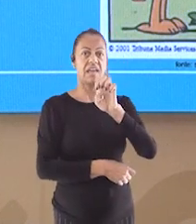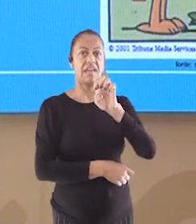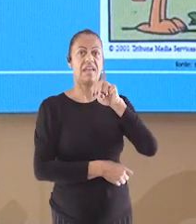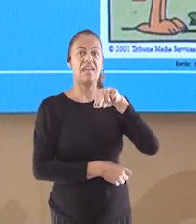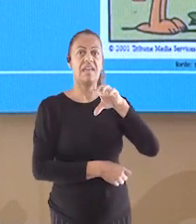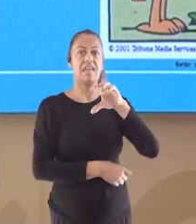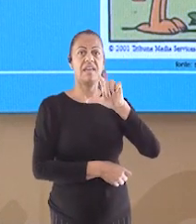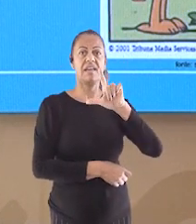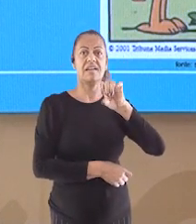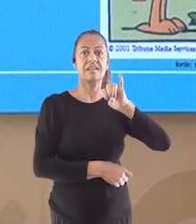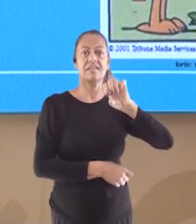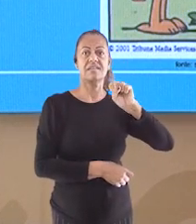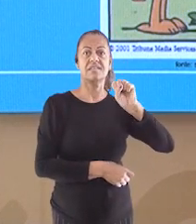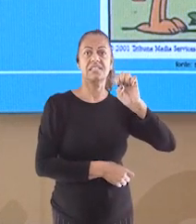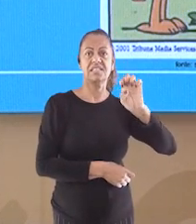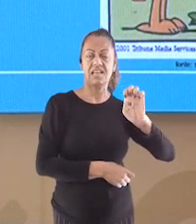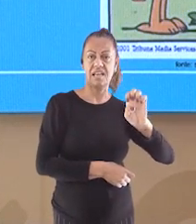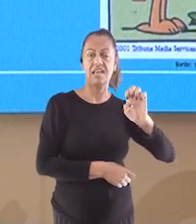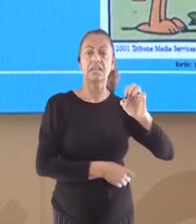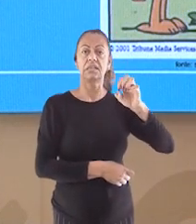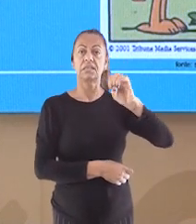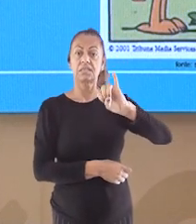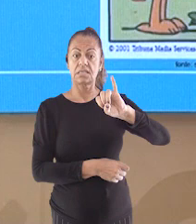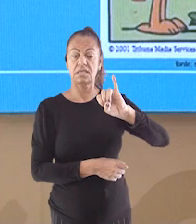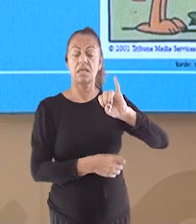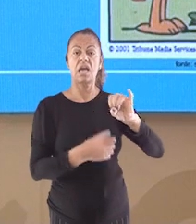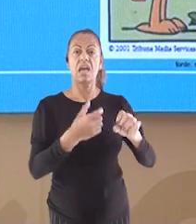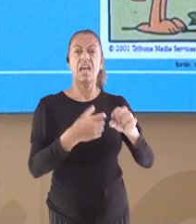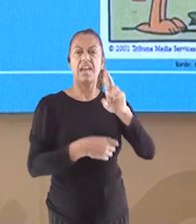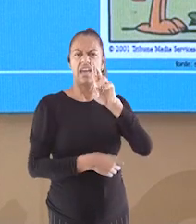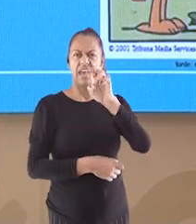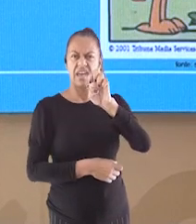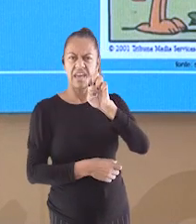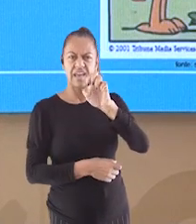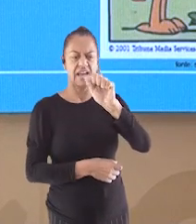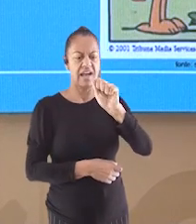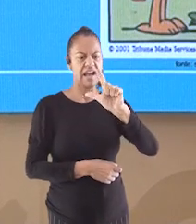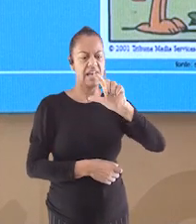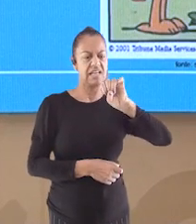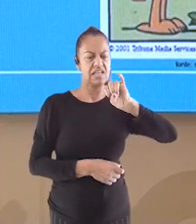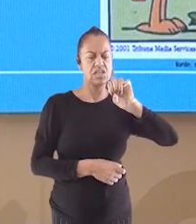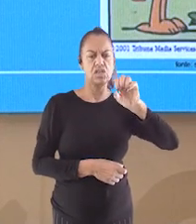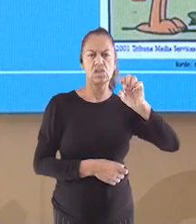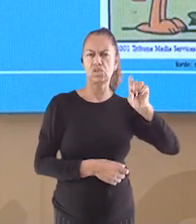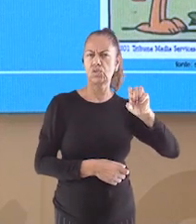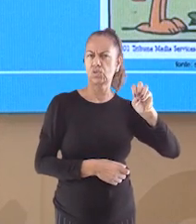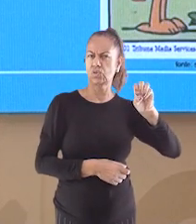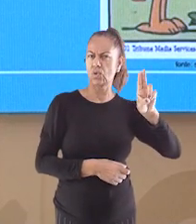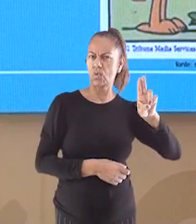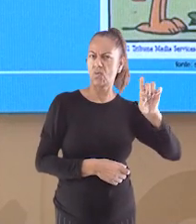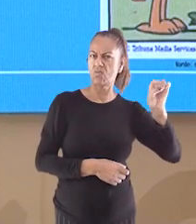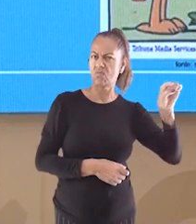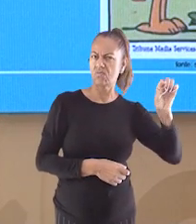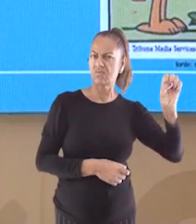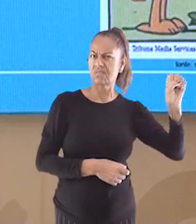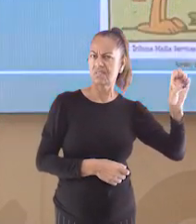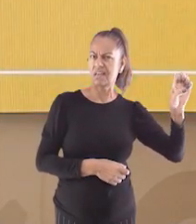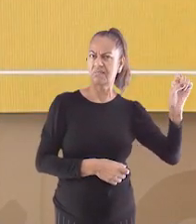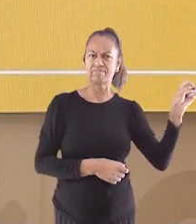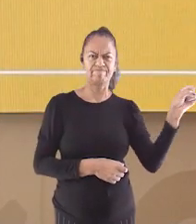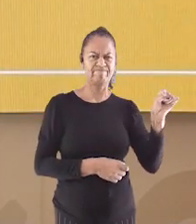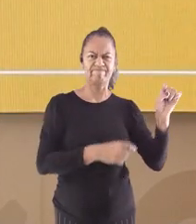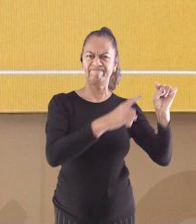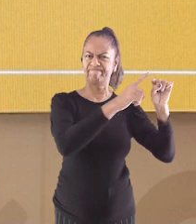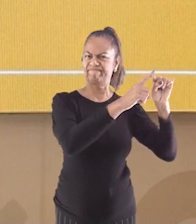assim, ó, meu desejo não realizou-se, aí sim estaria errado. Questão número 3.